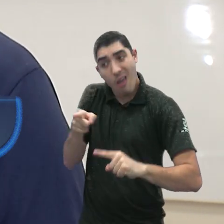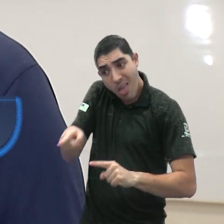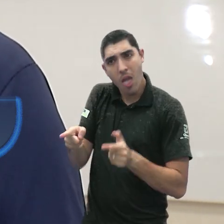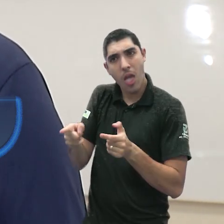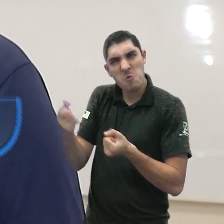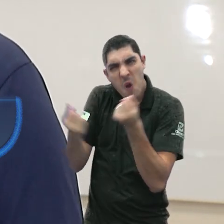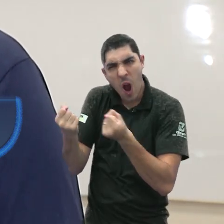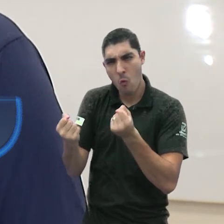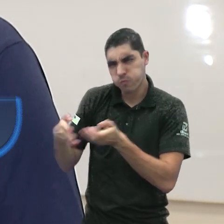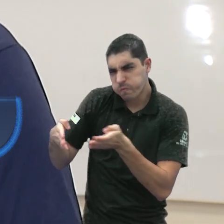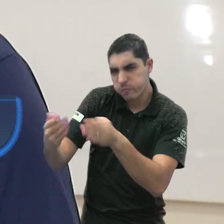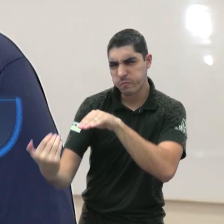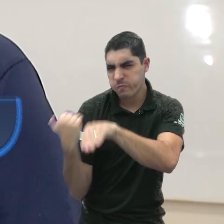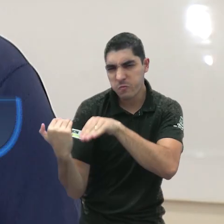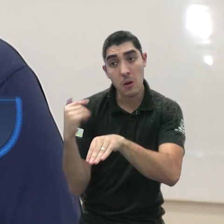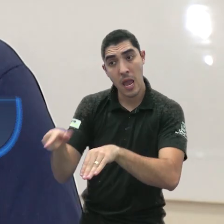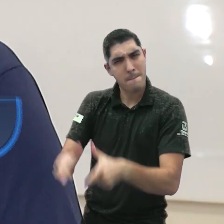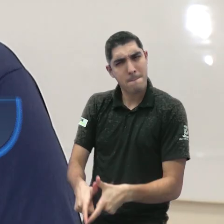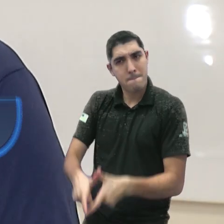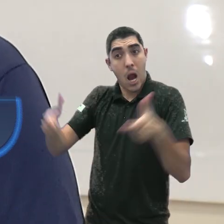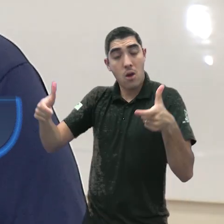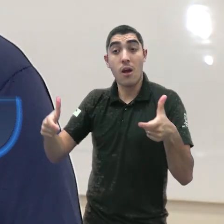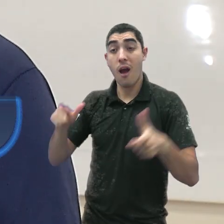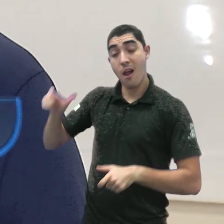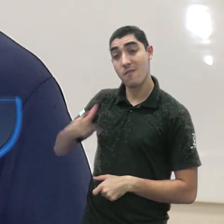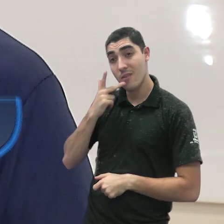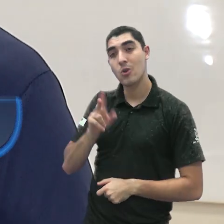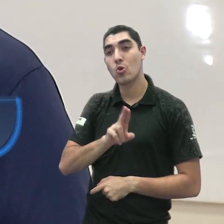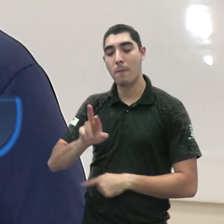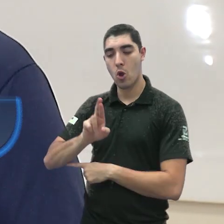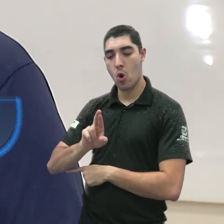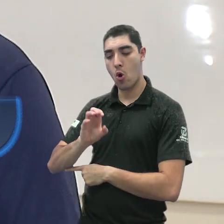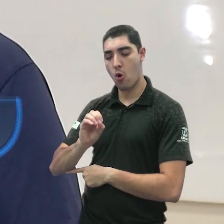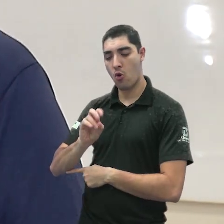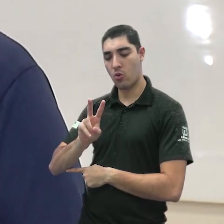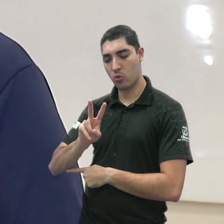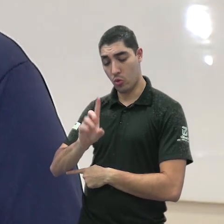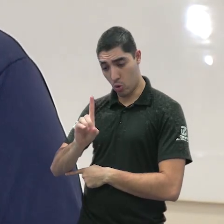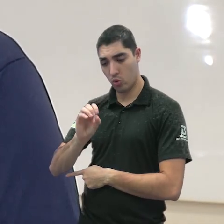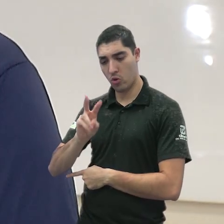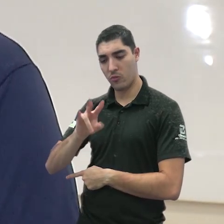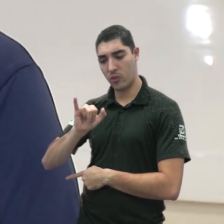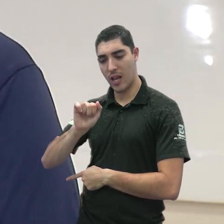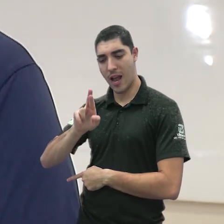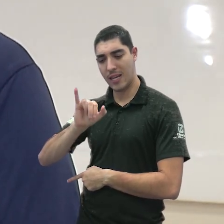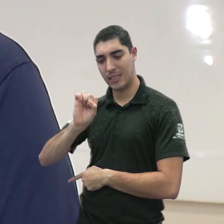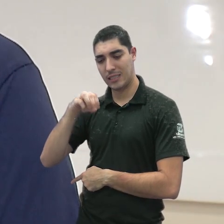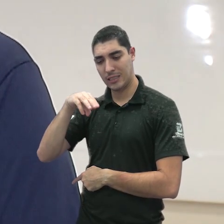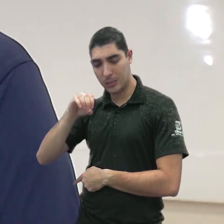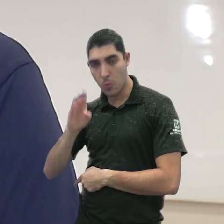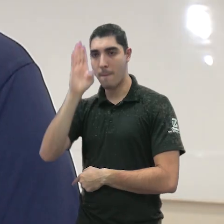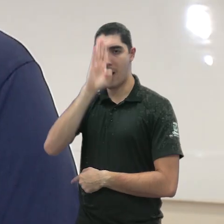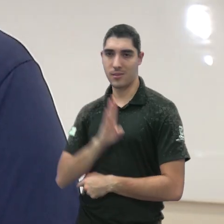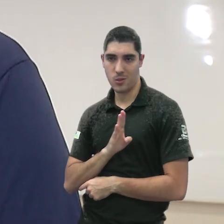do sistema rodoviário, que nós chamamos, os historiadores chamam de rodoviarismo brasileiro ou a brasileira. Então, essa necessidade